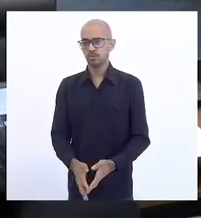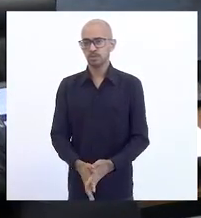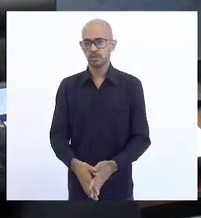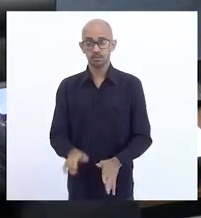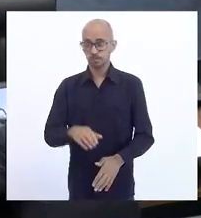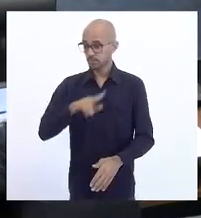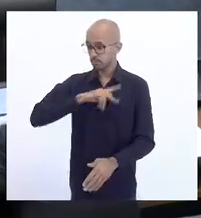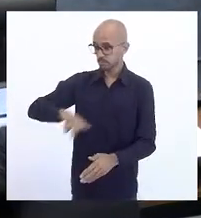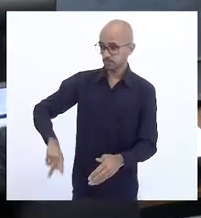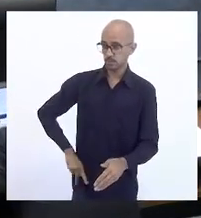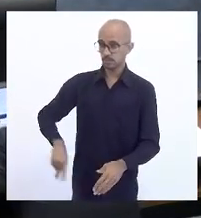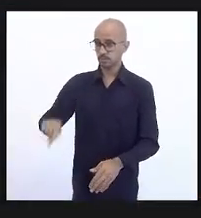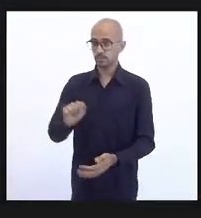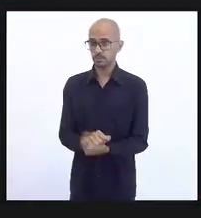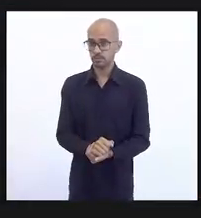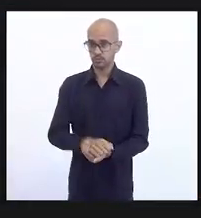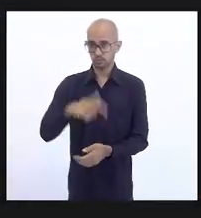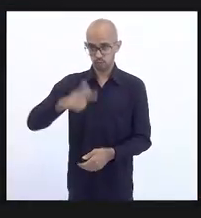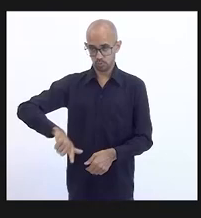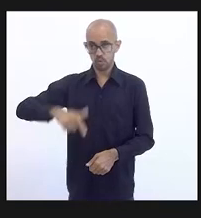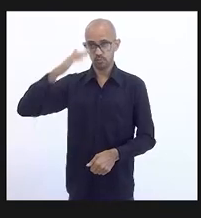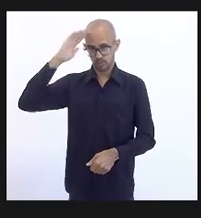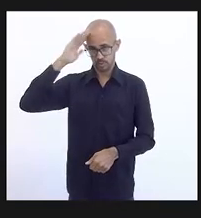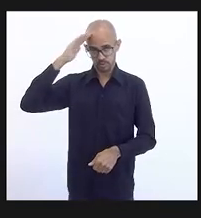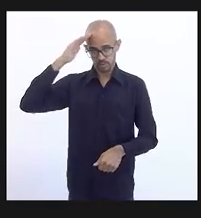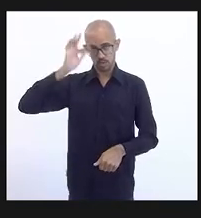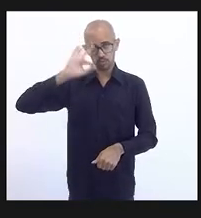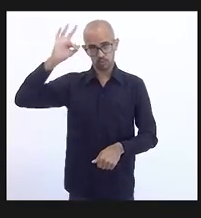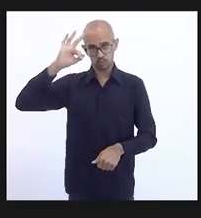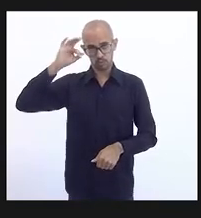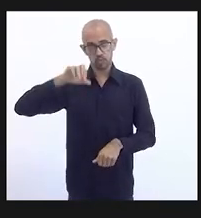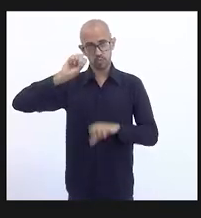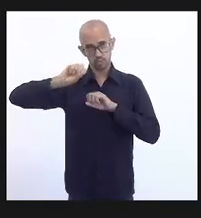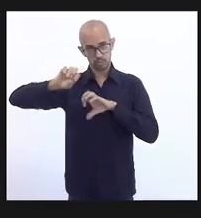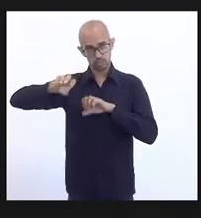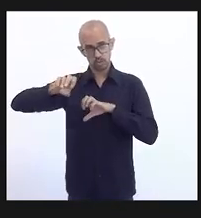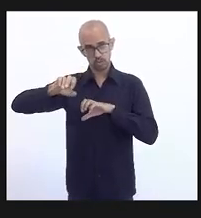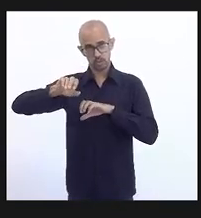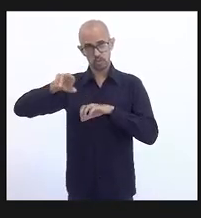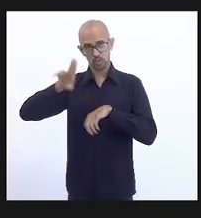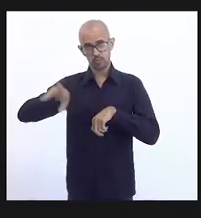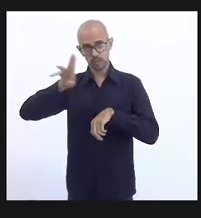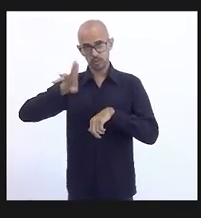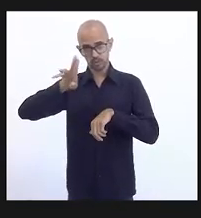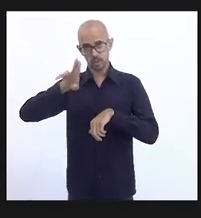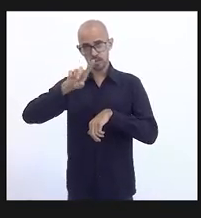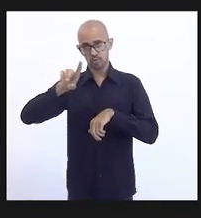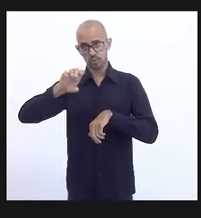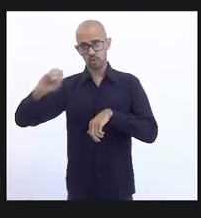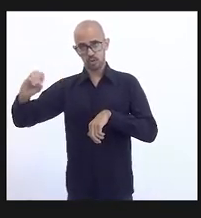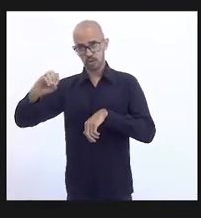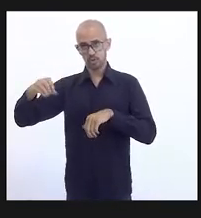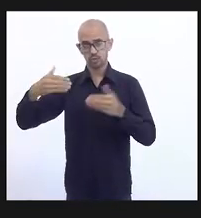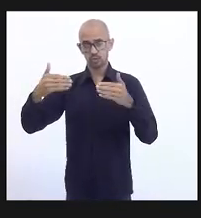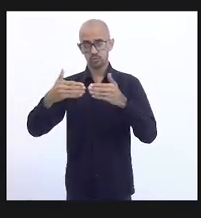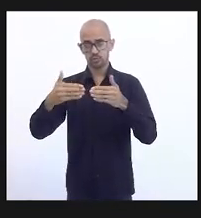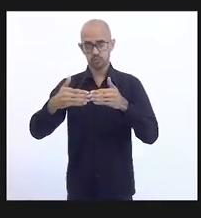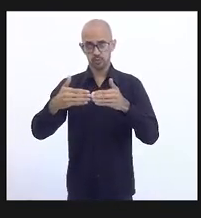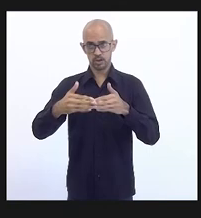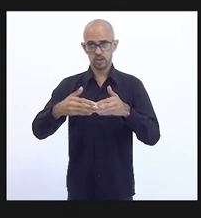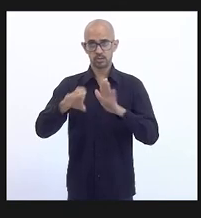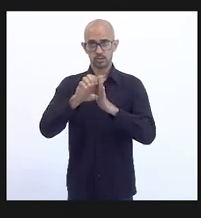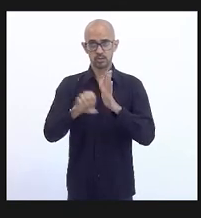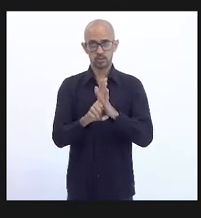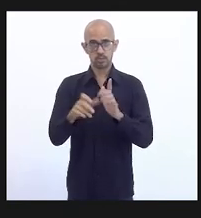Presidente, mais uma vez entendendo a importância do futuro do ensino superior na Zona Oeste através dessa incorporação, o nosso parecer é favorável